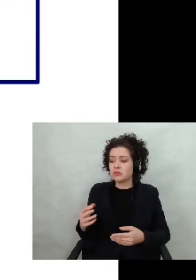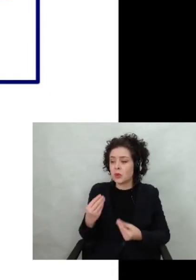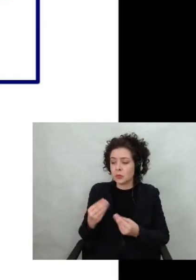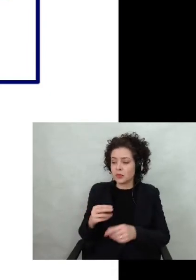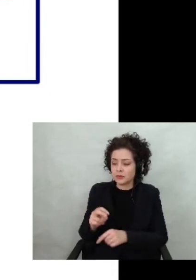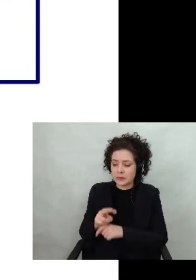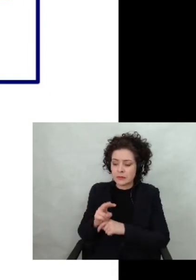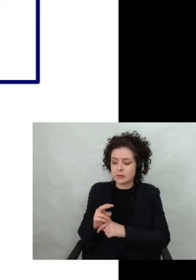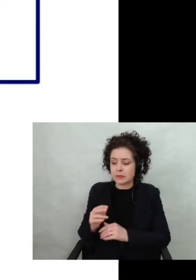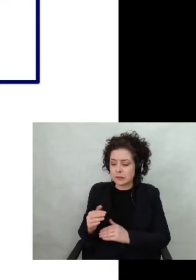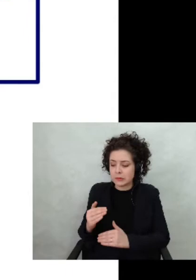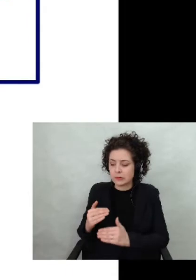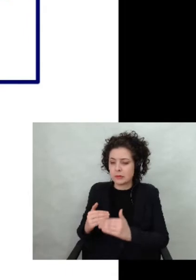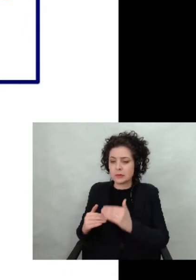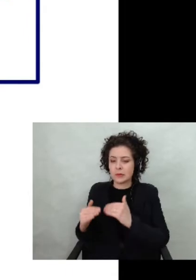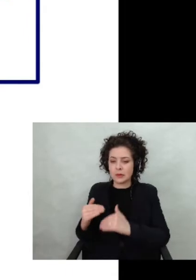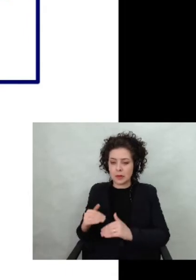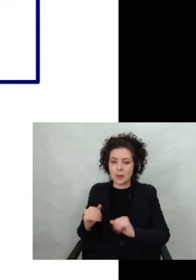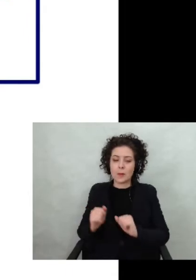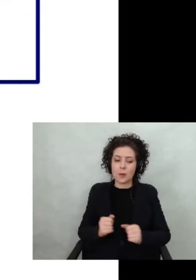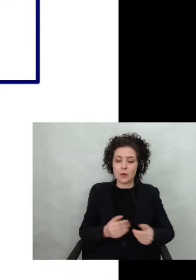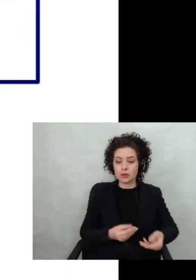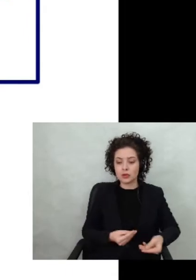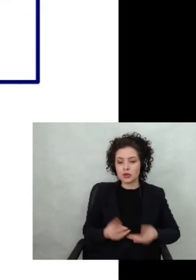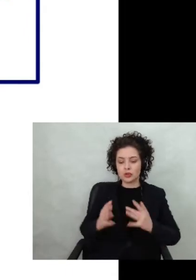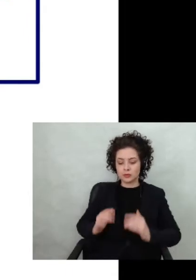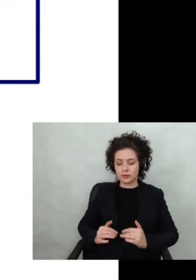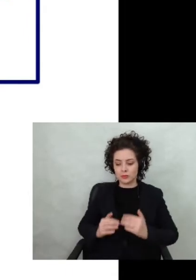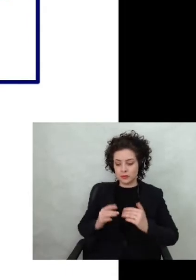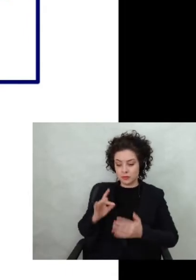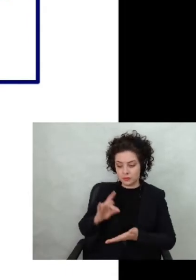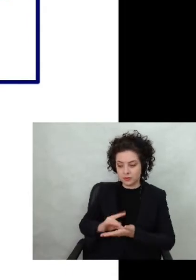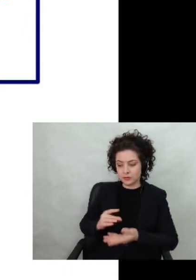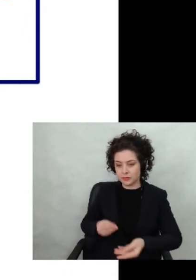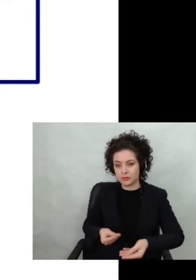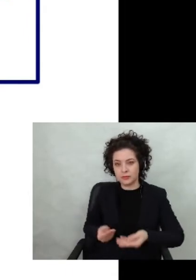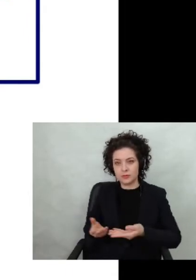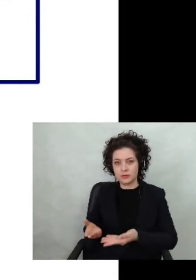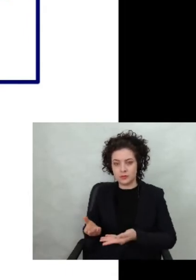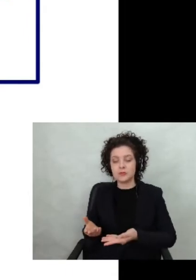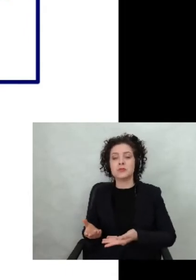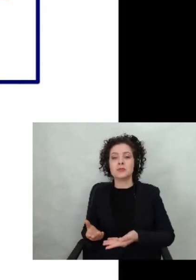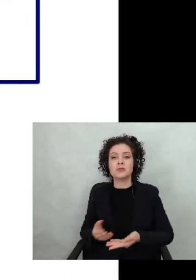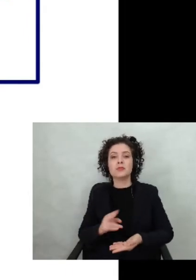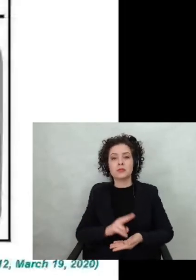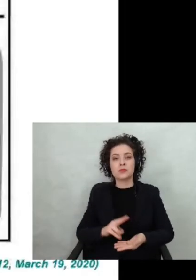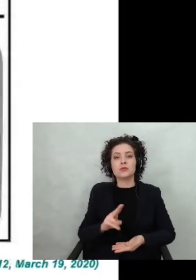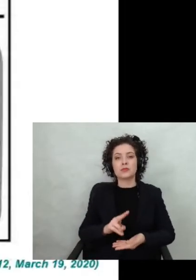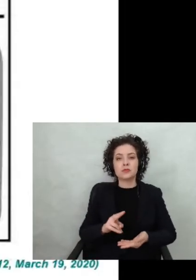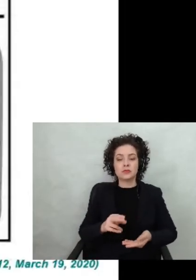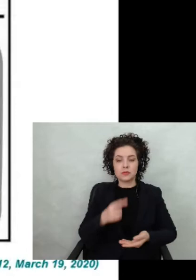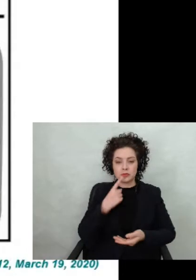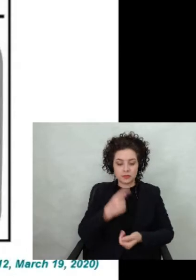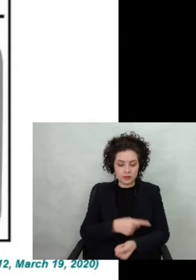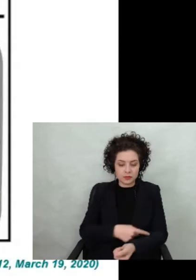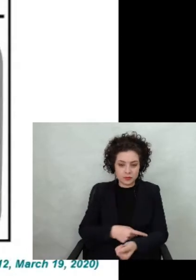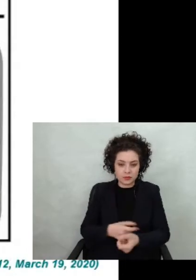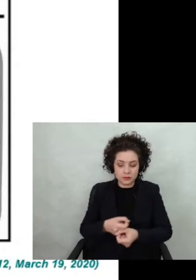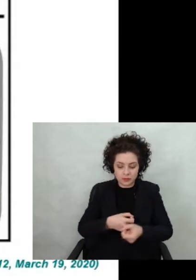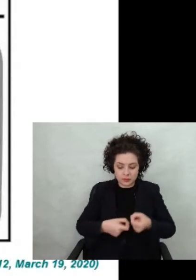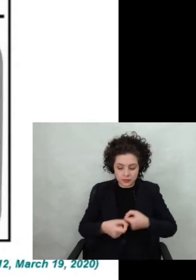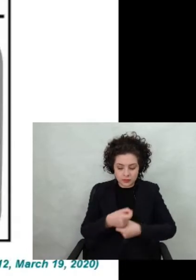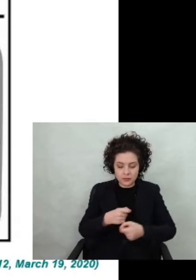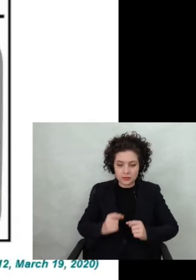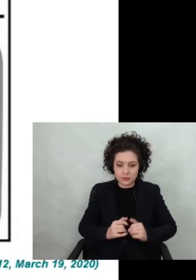gente pode oferecer imunidade imediata a esses indivíduos suscetíveis utilizando esse plasma contendo esses anticorpos. Esse